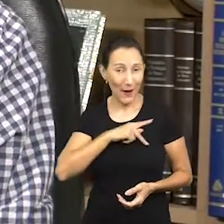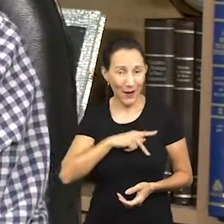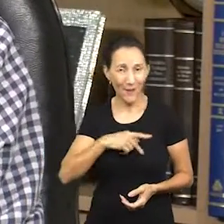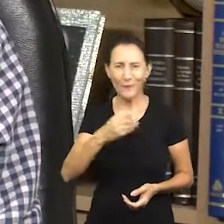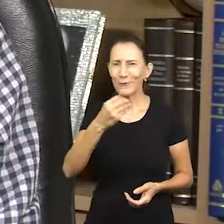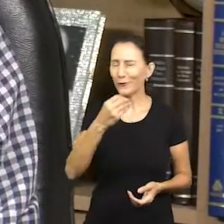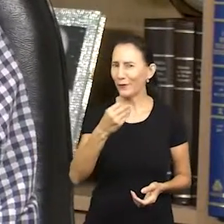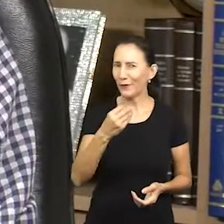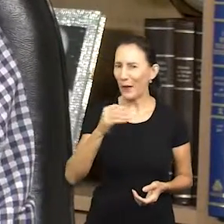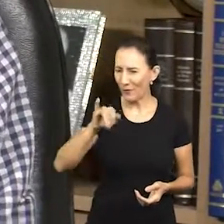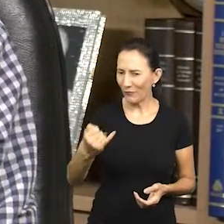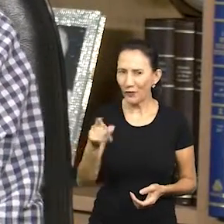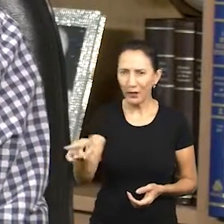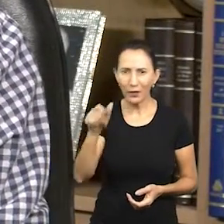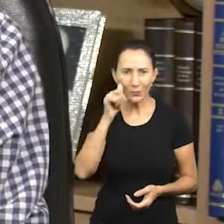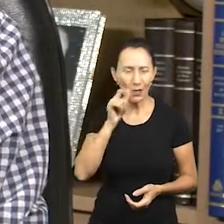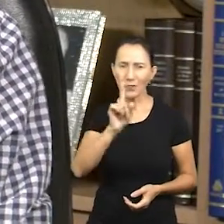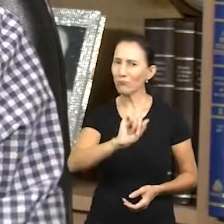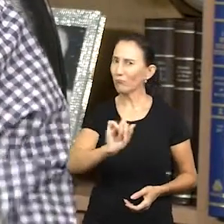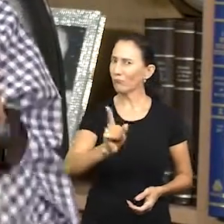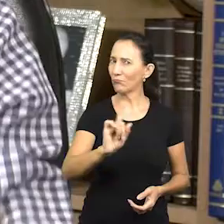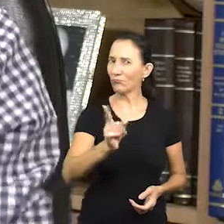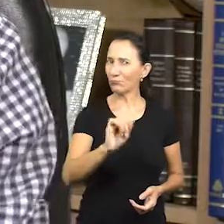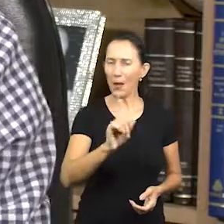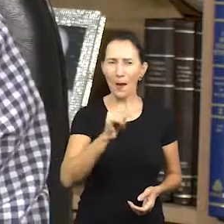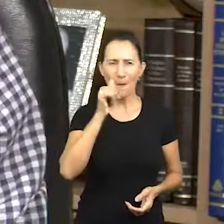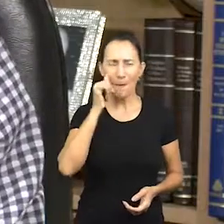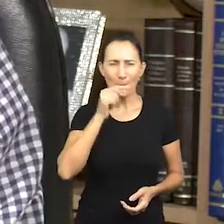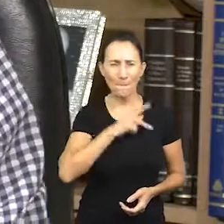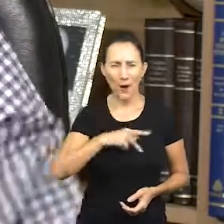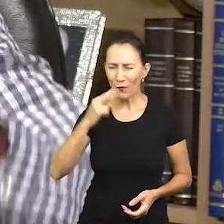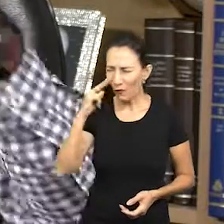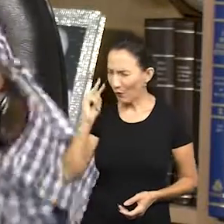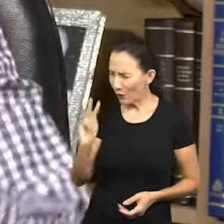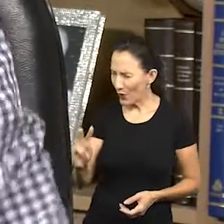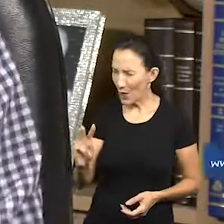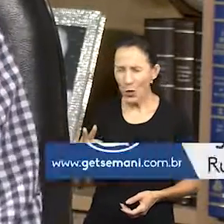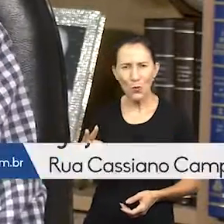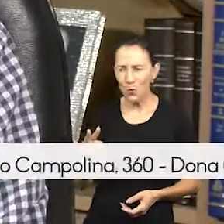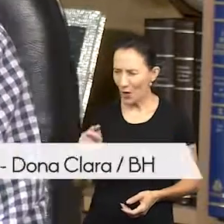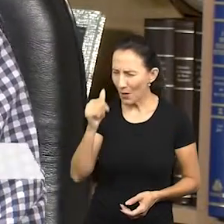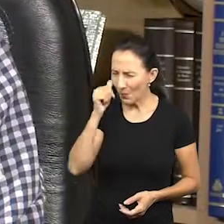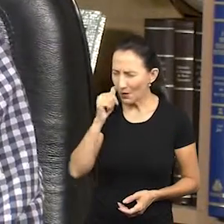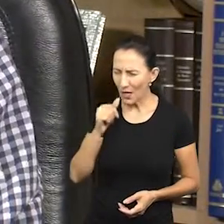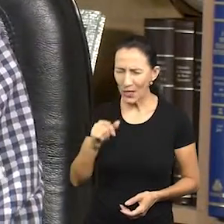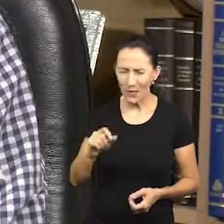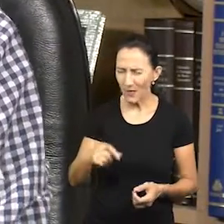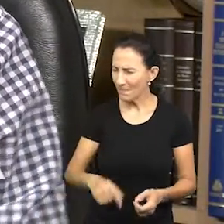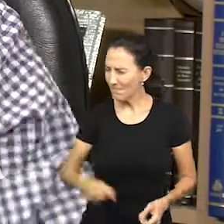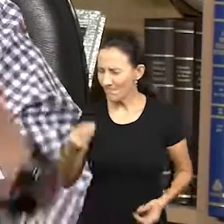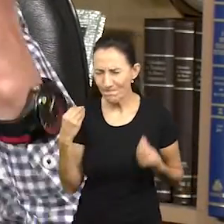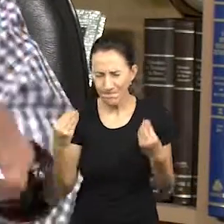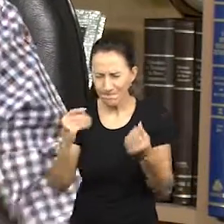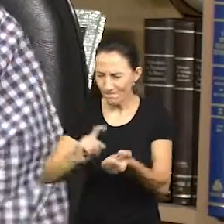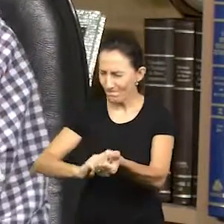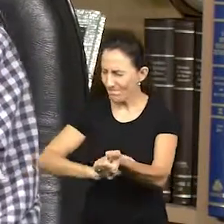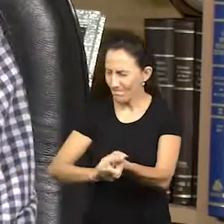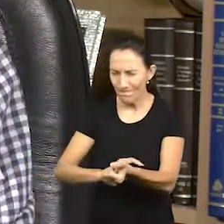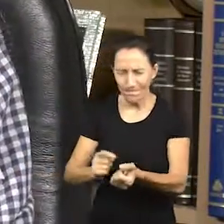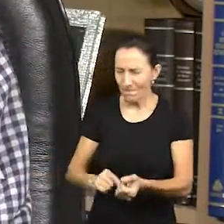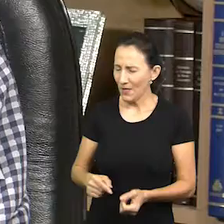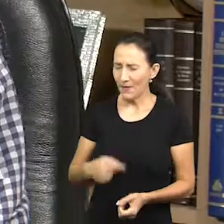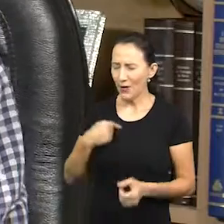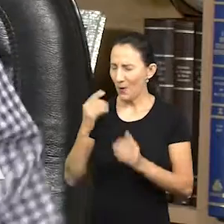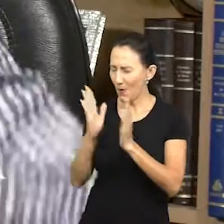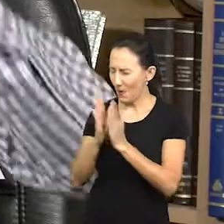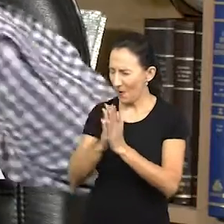Não, Paulo, indignado, libertou aquela mulher, falou claramente